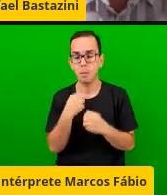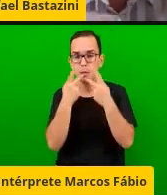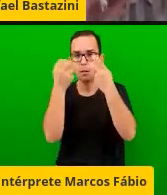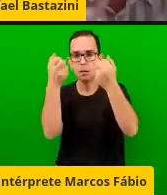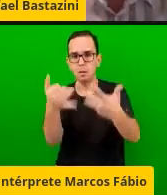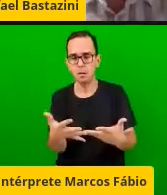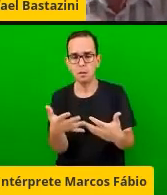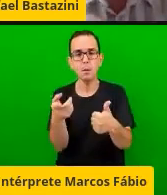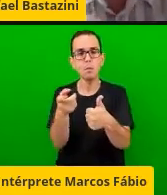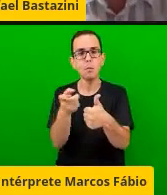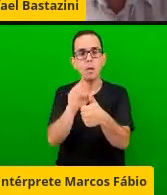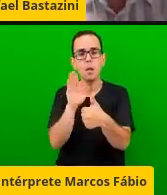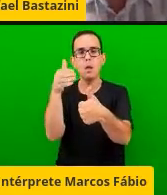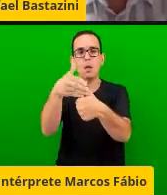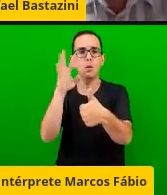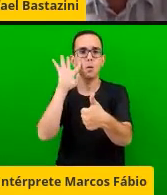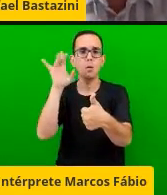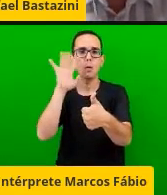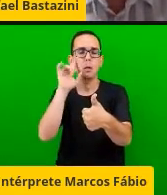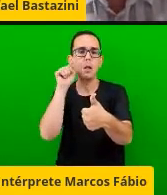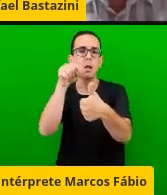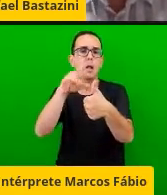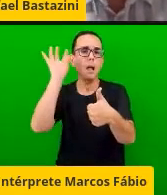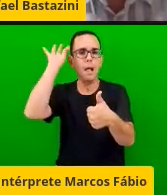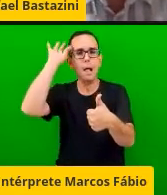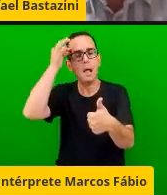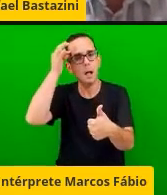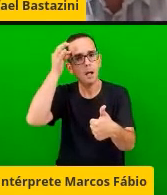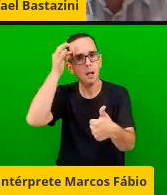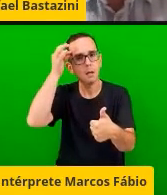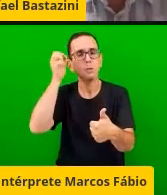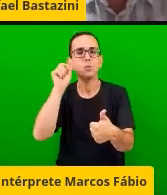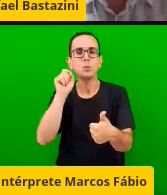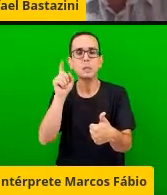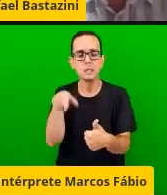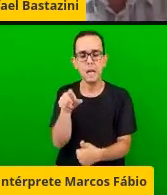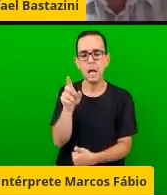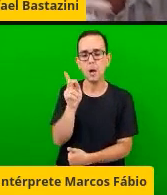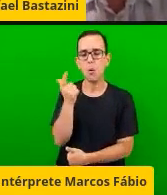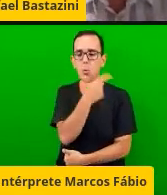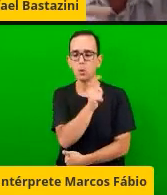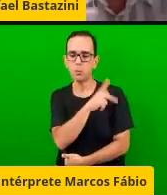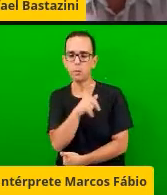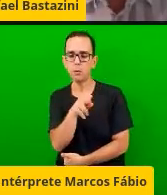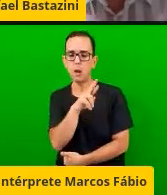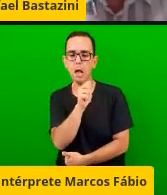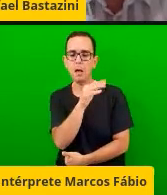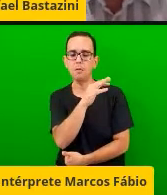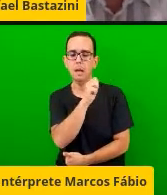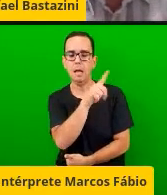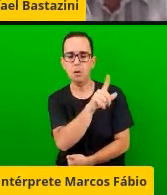para uma parte teórica que eu vou passar rapidamente, levando em consideração que o Rafael já abordou alguns